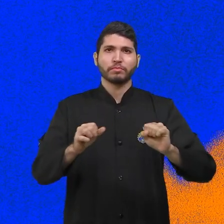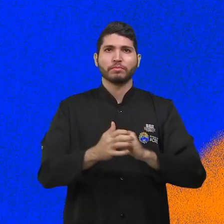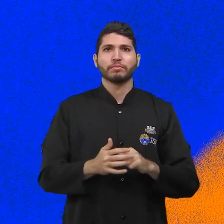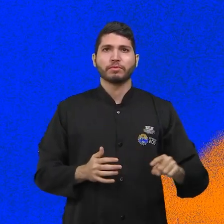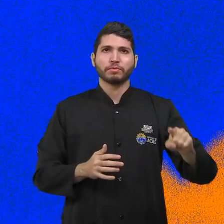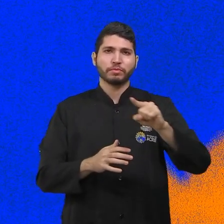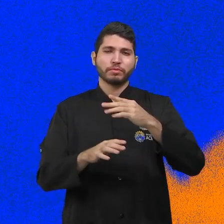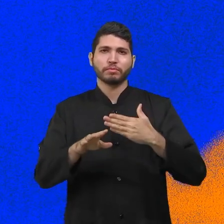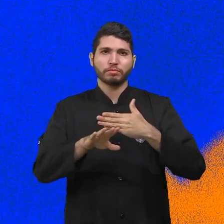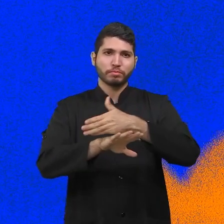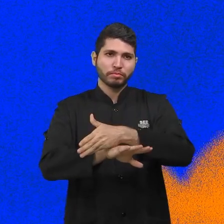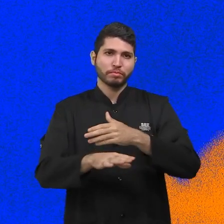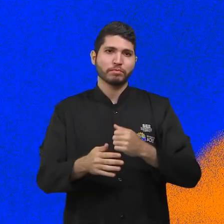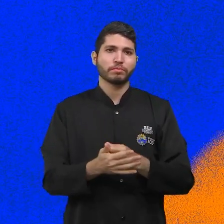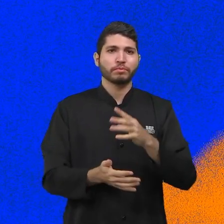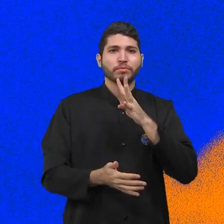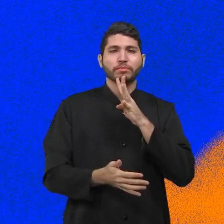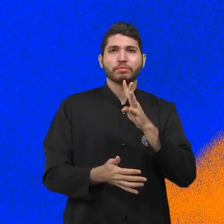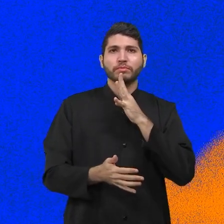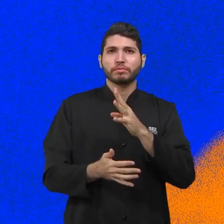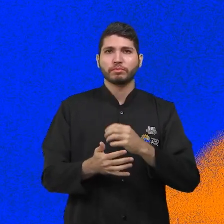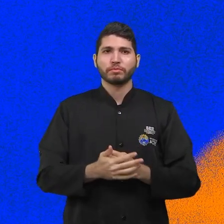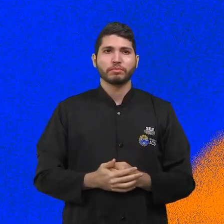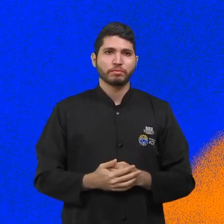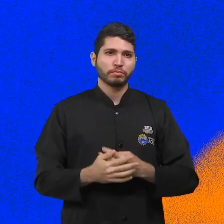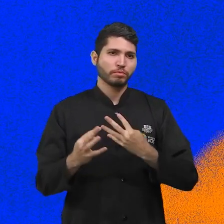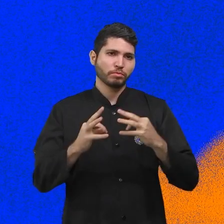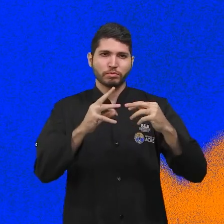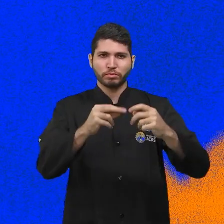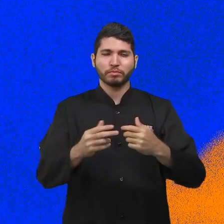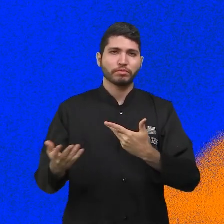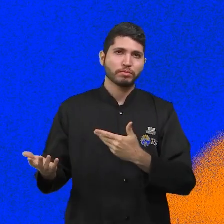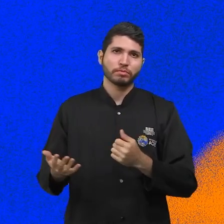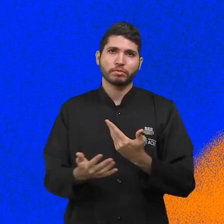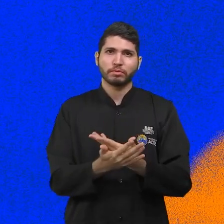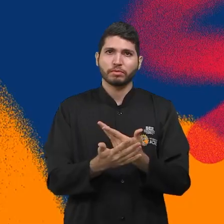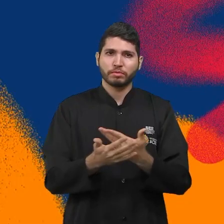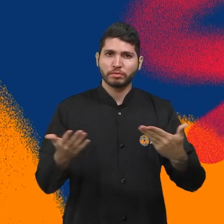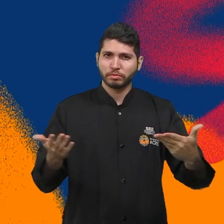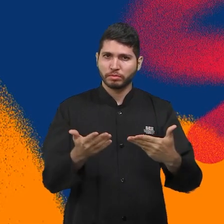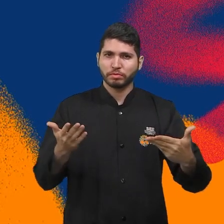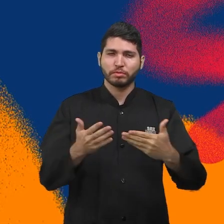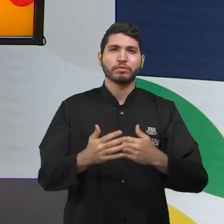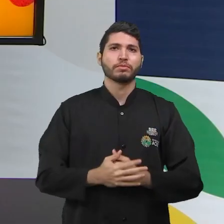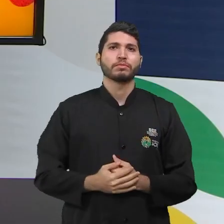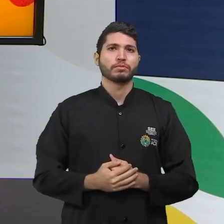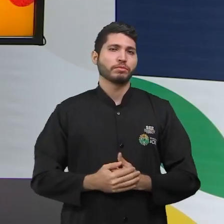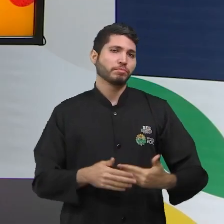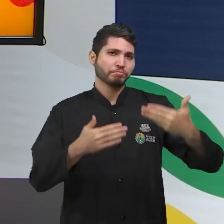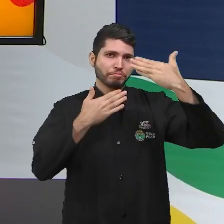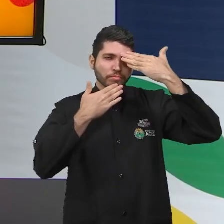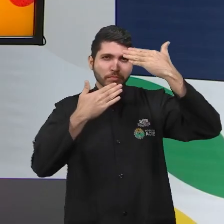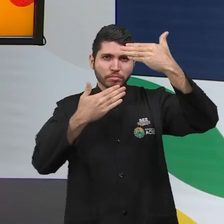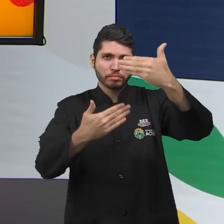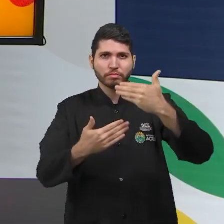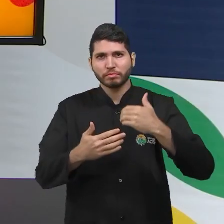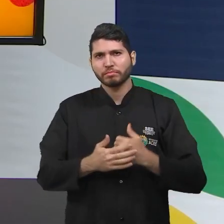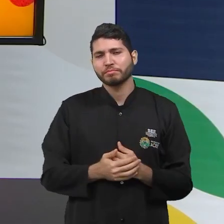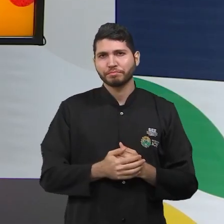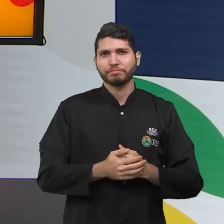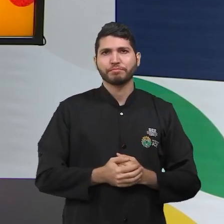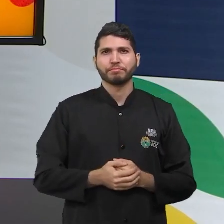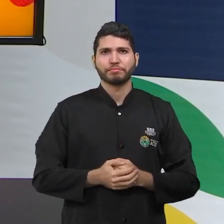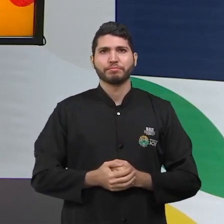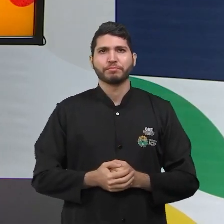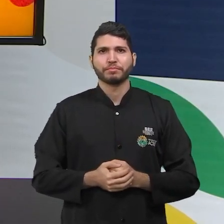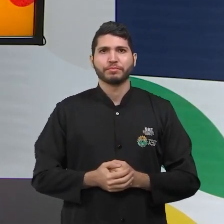poder acessar e conhecer essas obras que a gente trouxe para a aula de hoje. E eu já vou agradecendo a